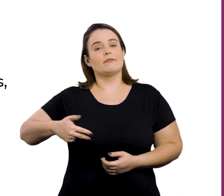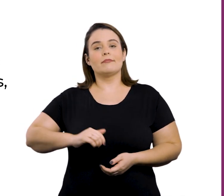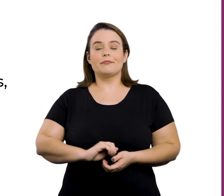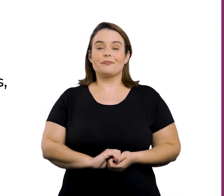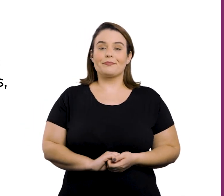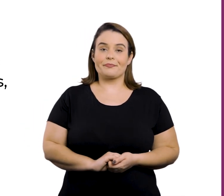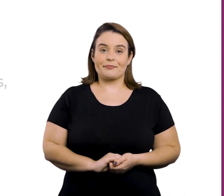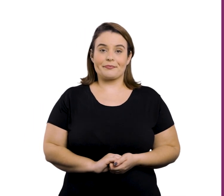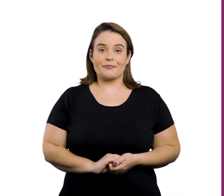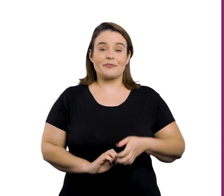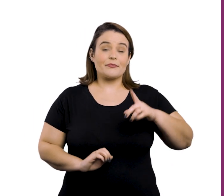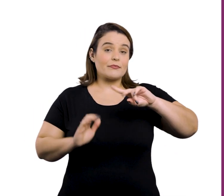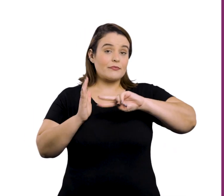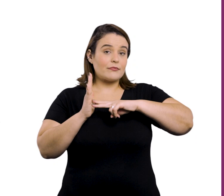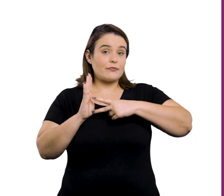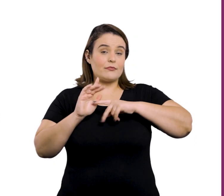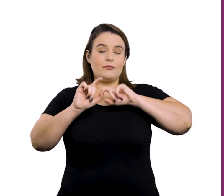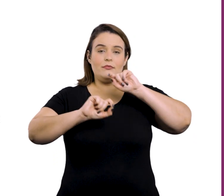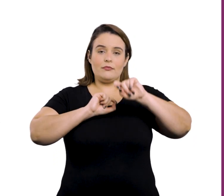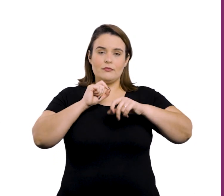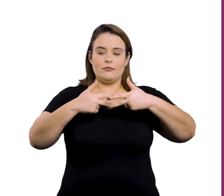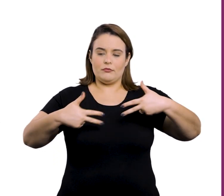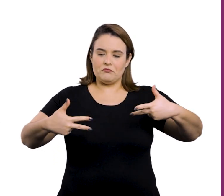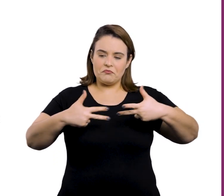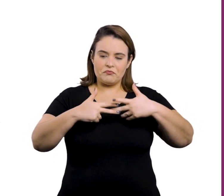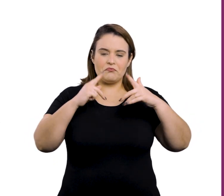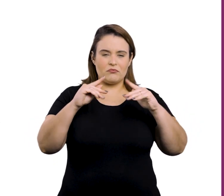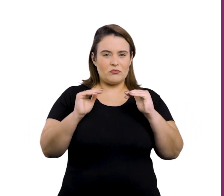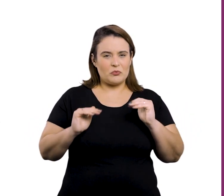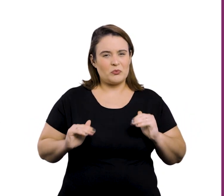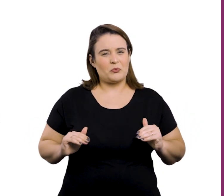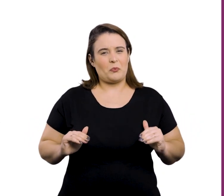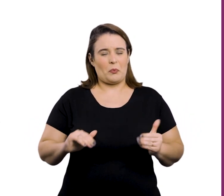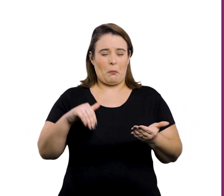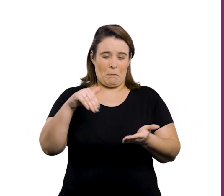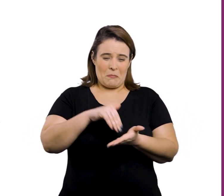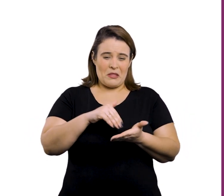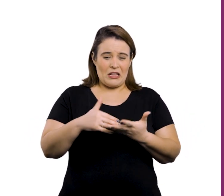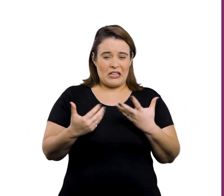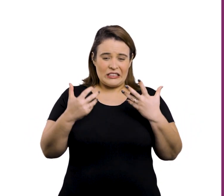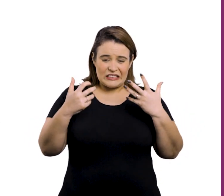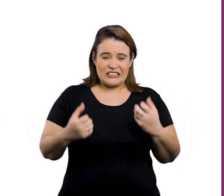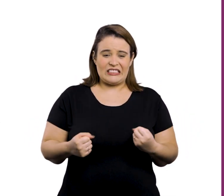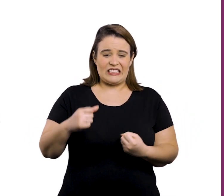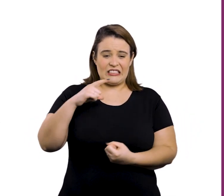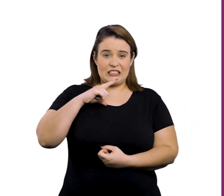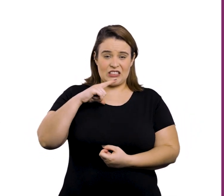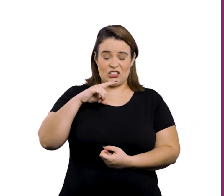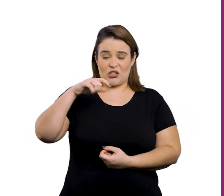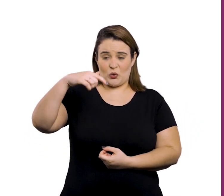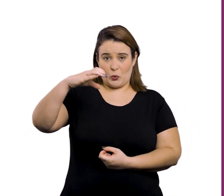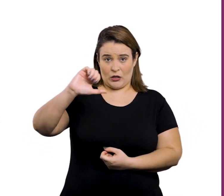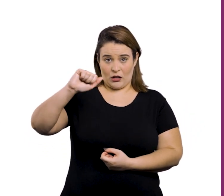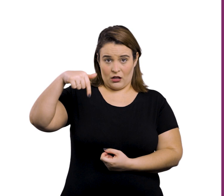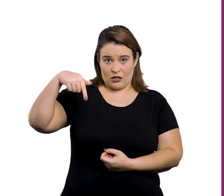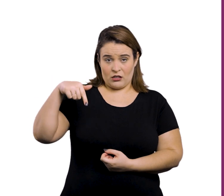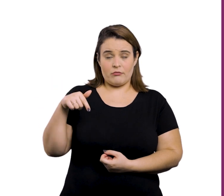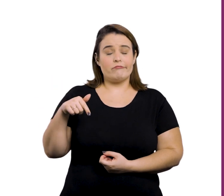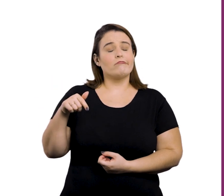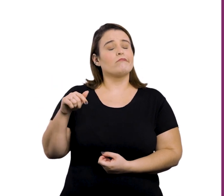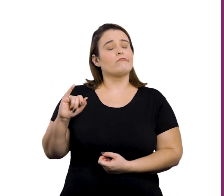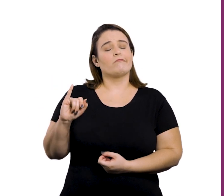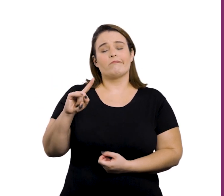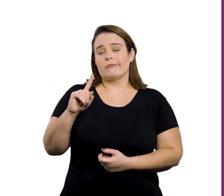entre outros. Isso significa que se os recursos estiverem abaixo desse mínimo aceitável previsto pelo